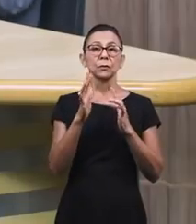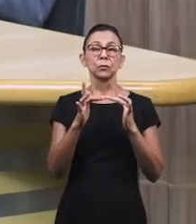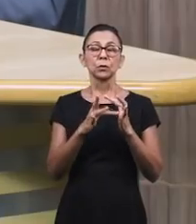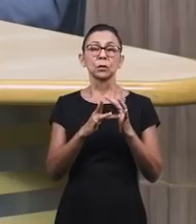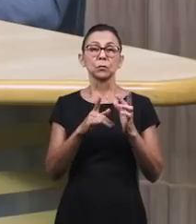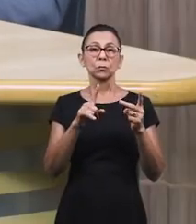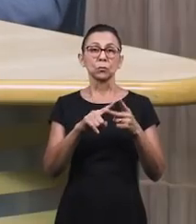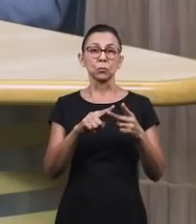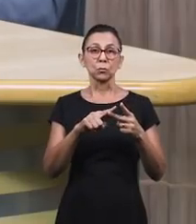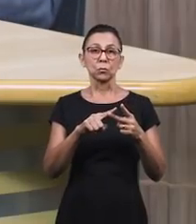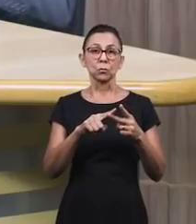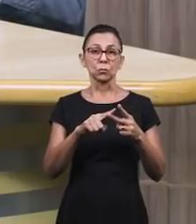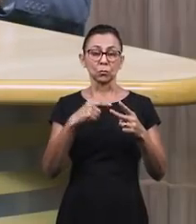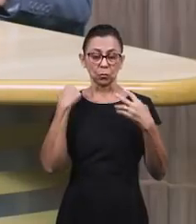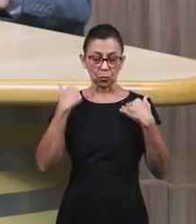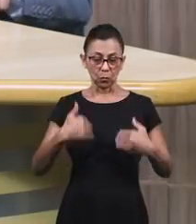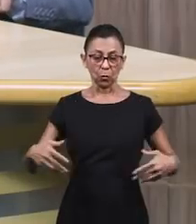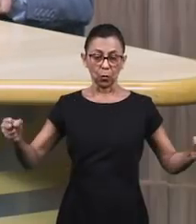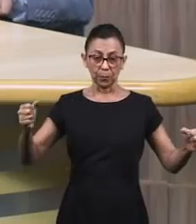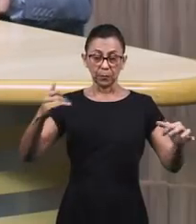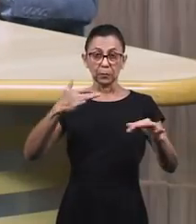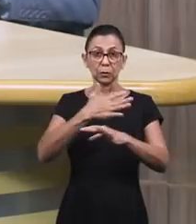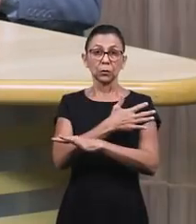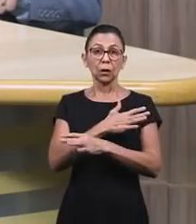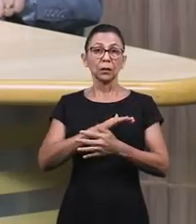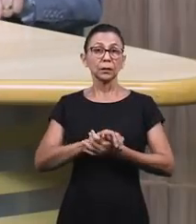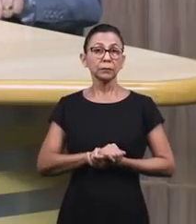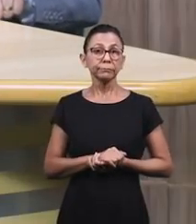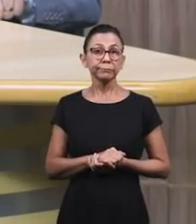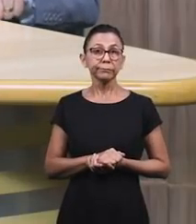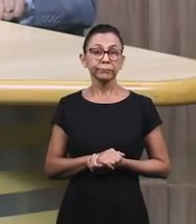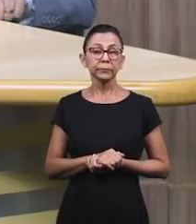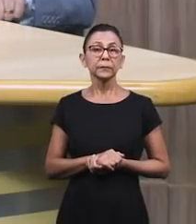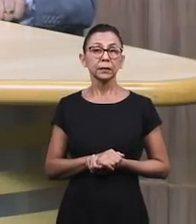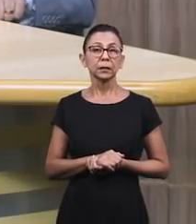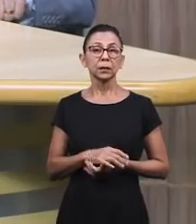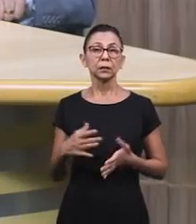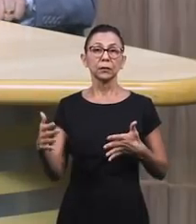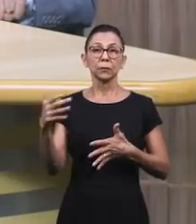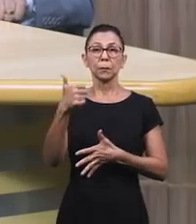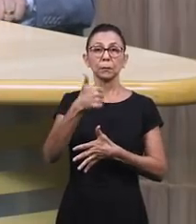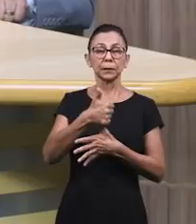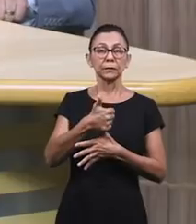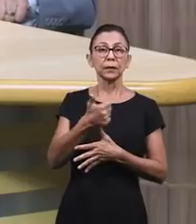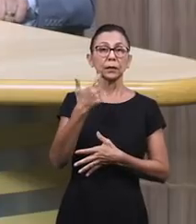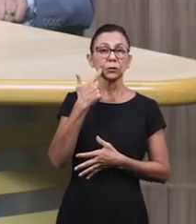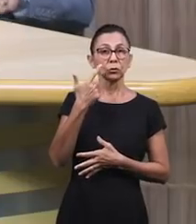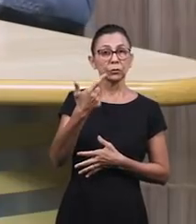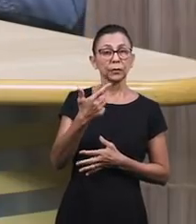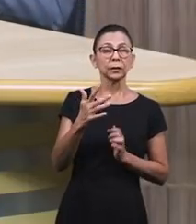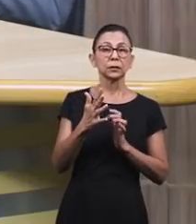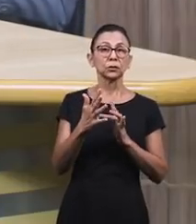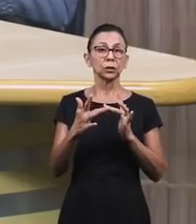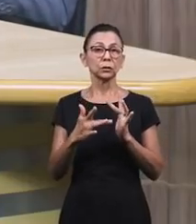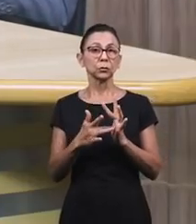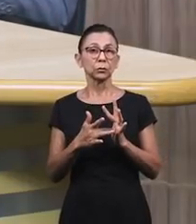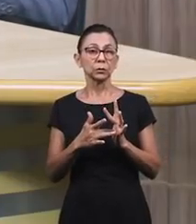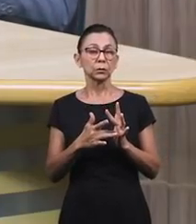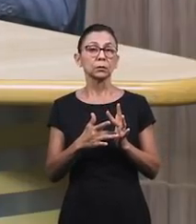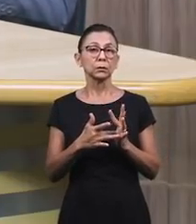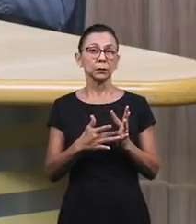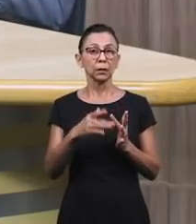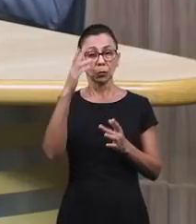nunca tinha visto Jesus, descreveu ele daquela forma, como a raiz de uma terra seca, sem nunca ter visto ele pessoalmente. Mas João